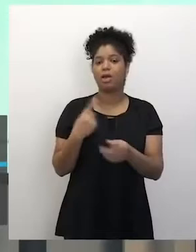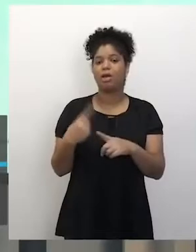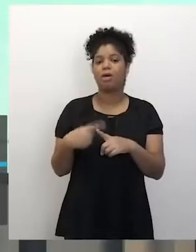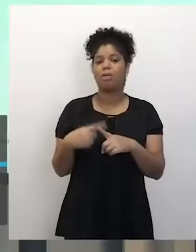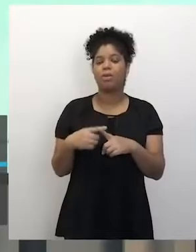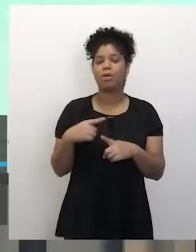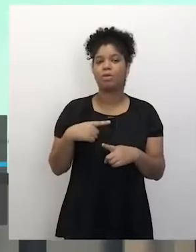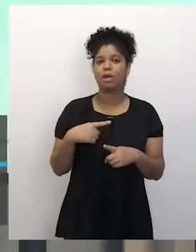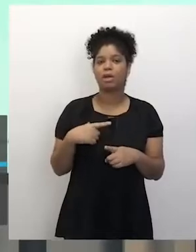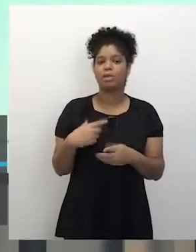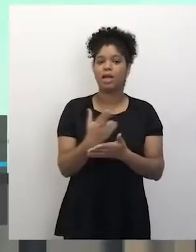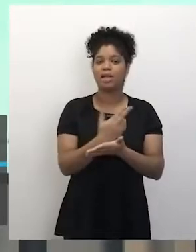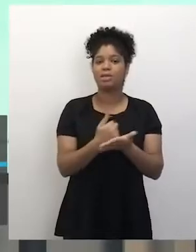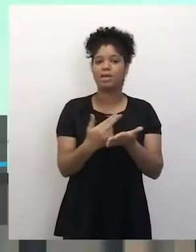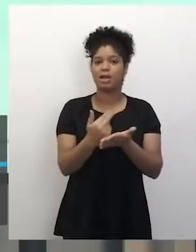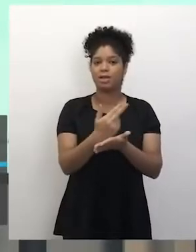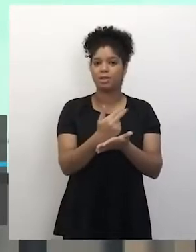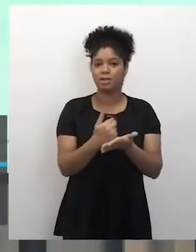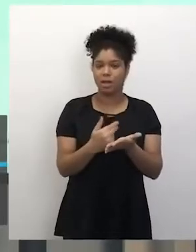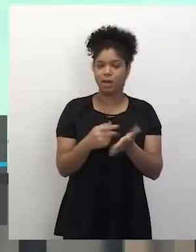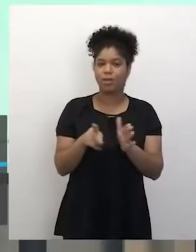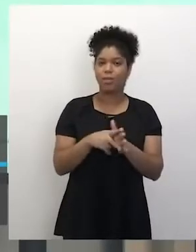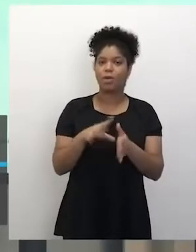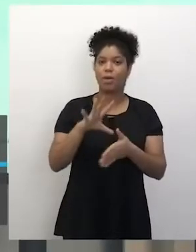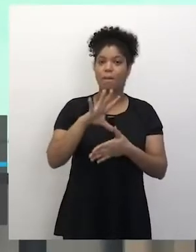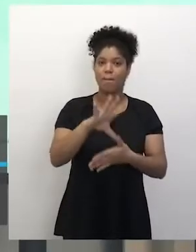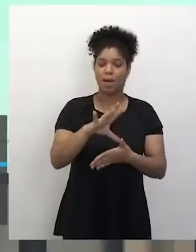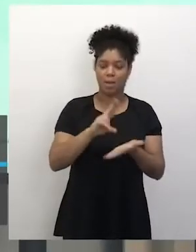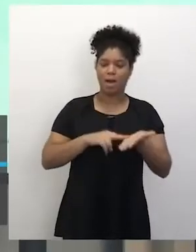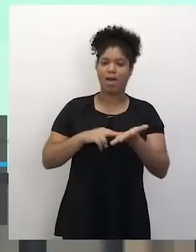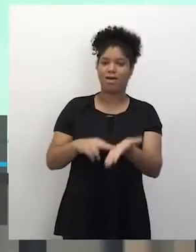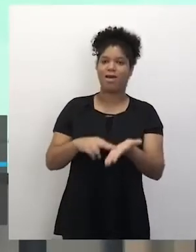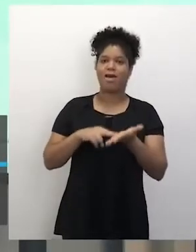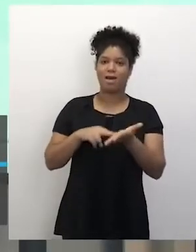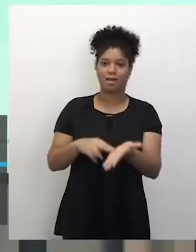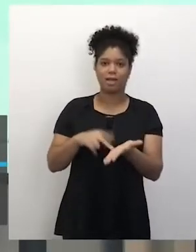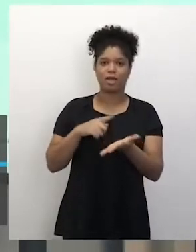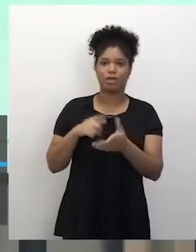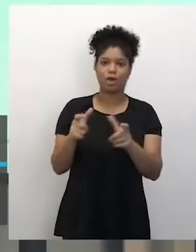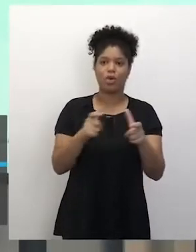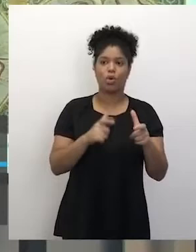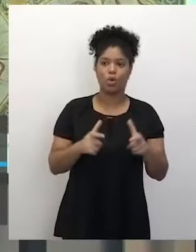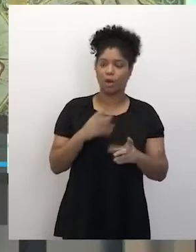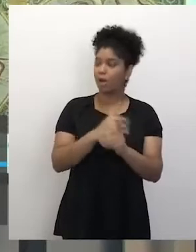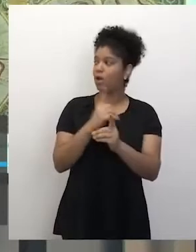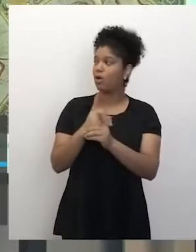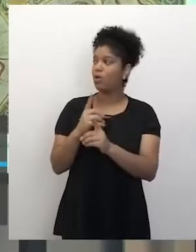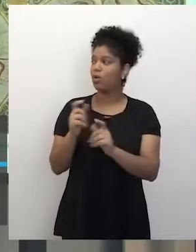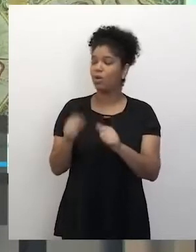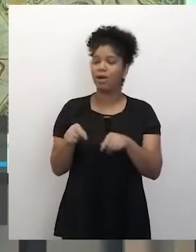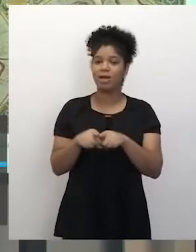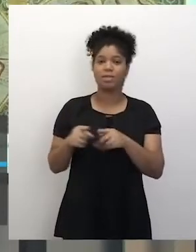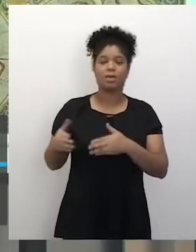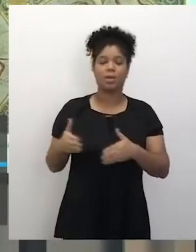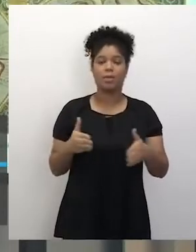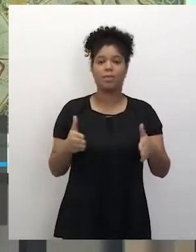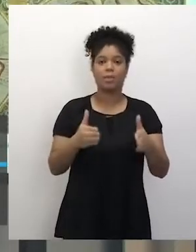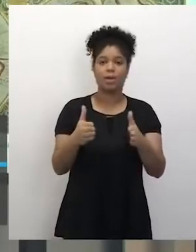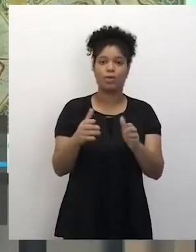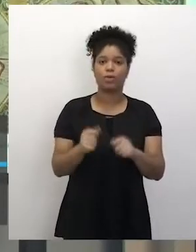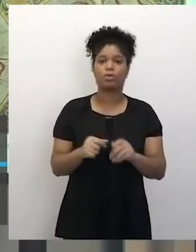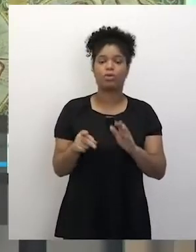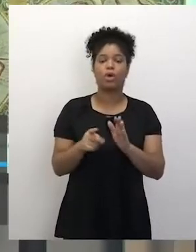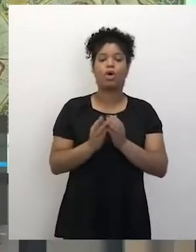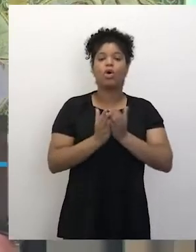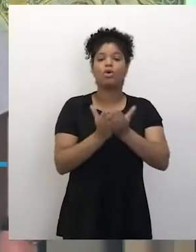né, de mandar, né, registros através de carta, né, dos mapas, né, e da localização e do percurso que as